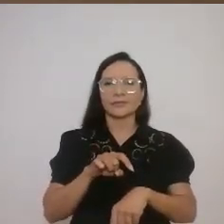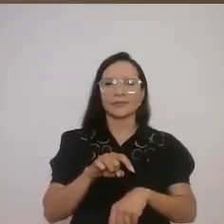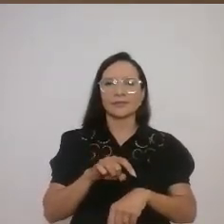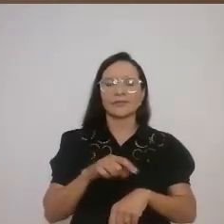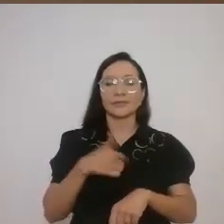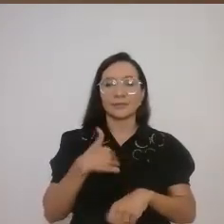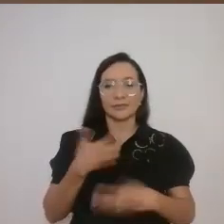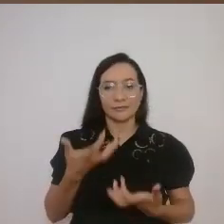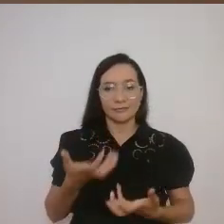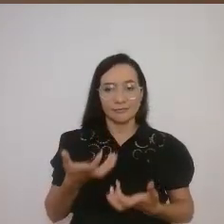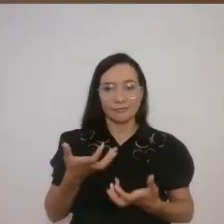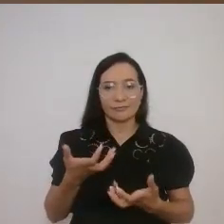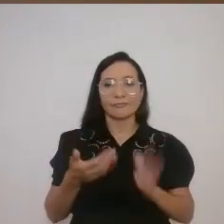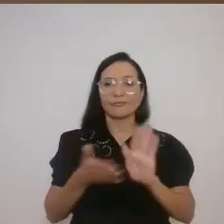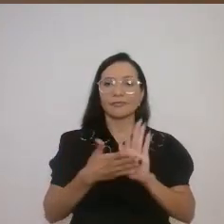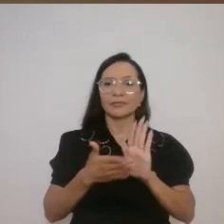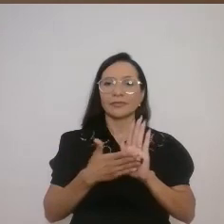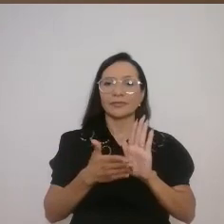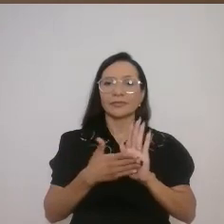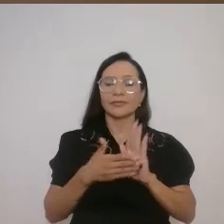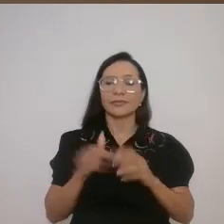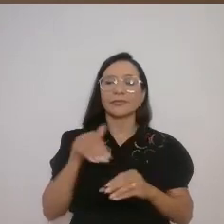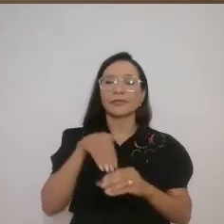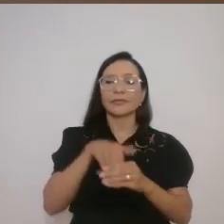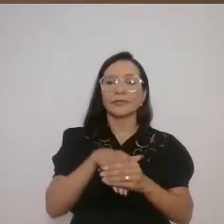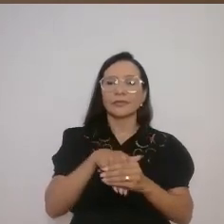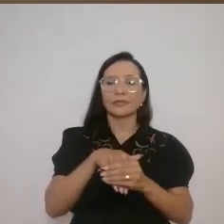gostaria de propor também voto de pesar,